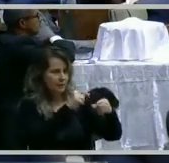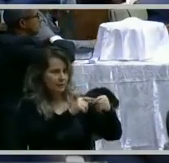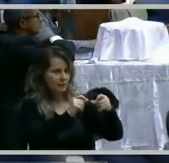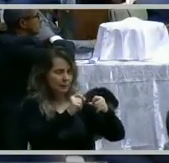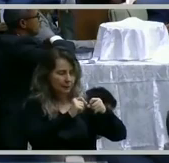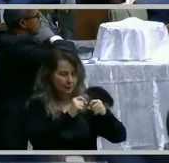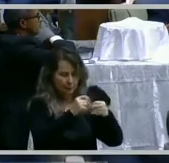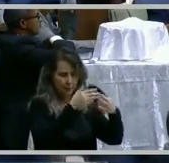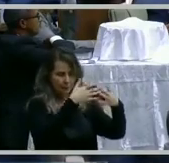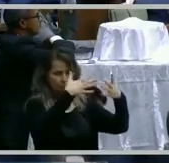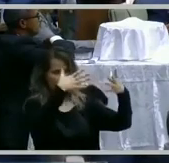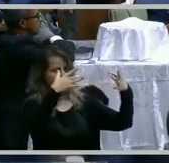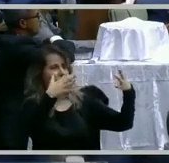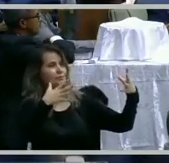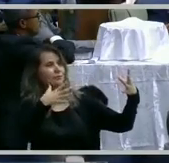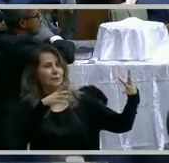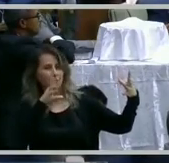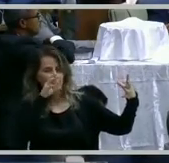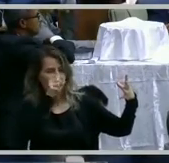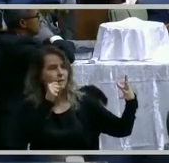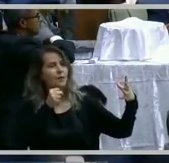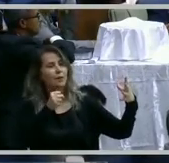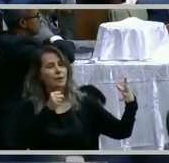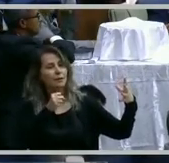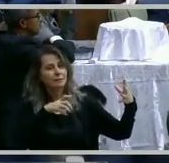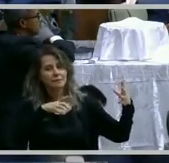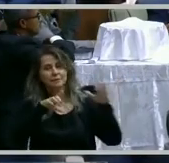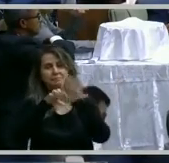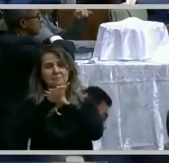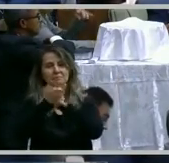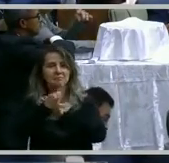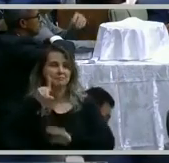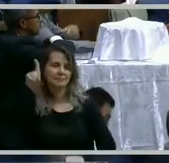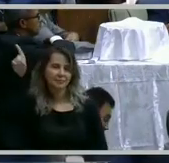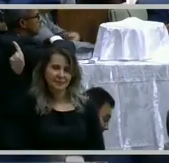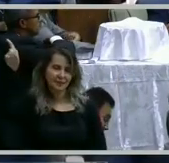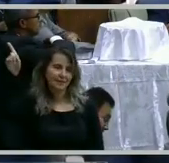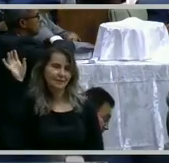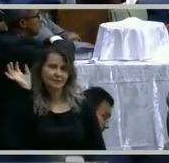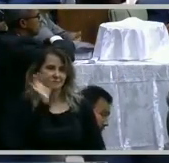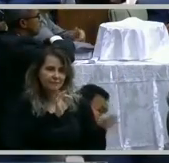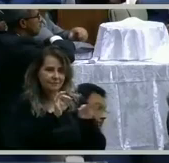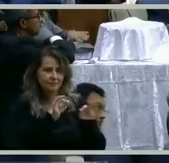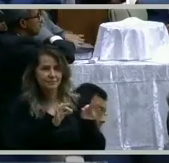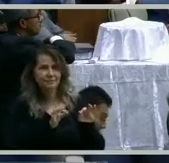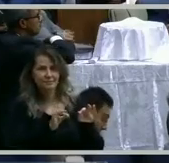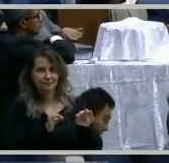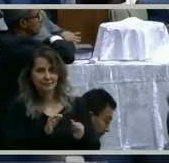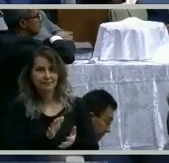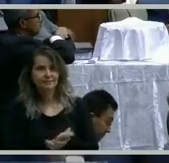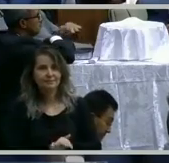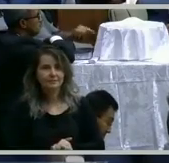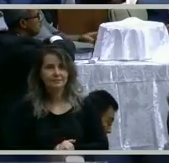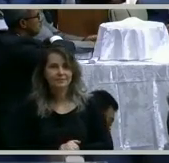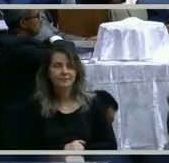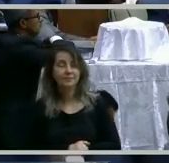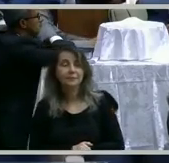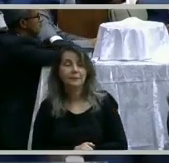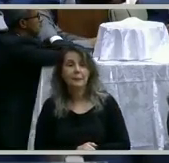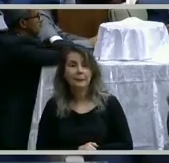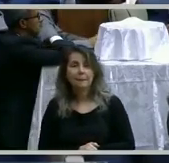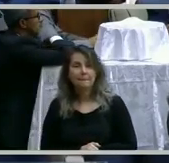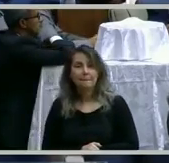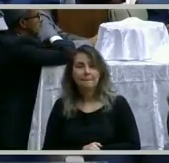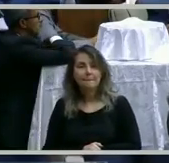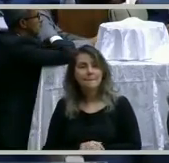eu, brilhar, ou parecer, ou dar a entender que tem a mesma glória de